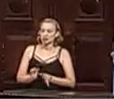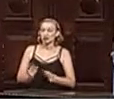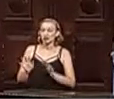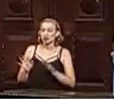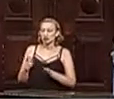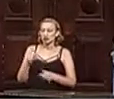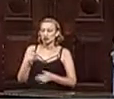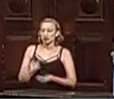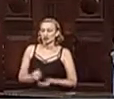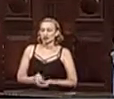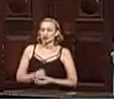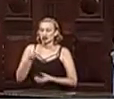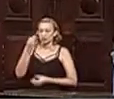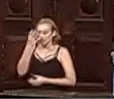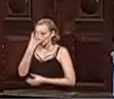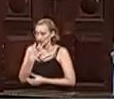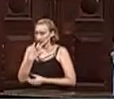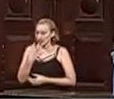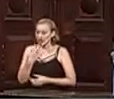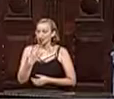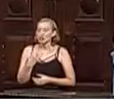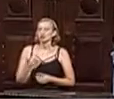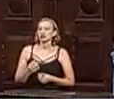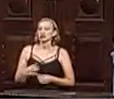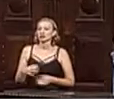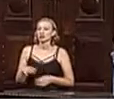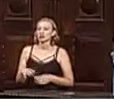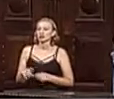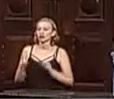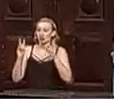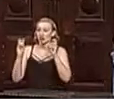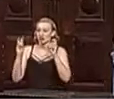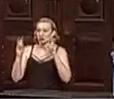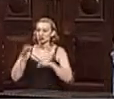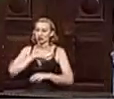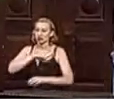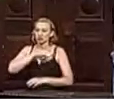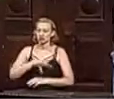rigor no acompanhamento desse caso. Obrigado, senhor presidente. Eram essas considerações que gostaria de fazer.